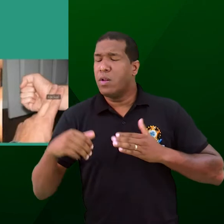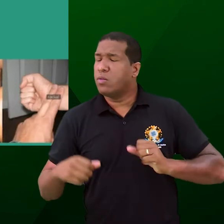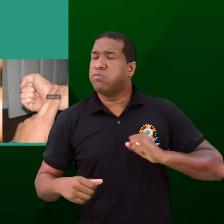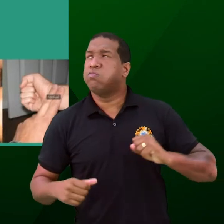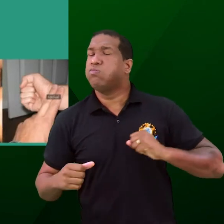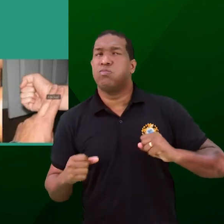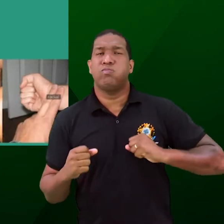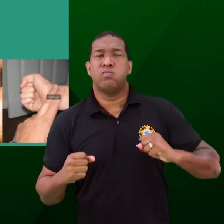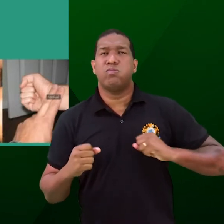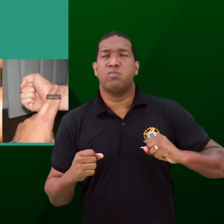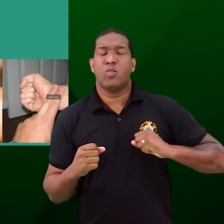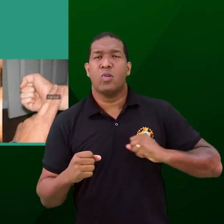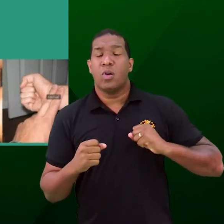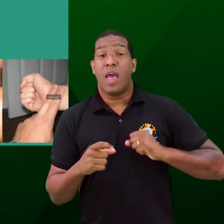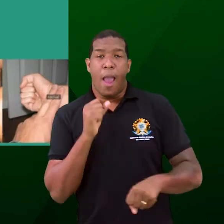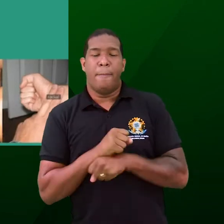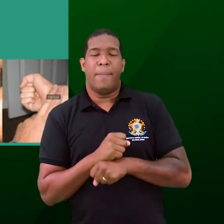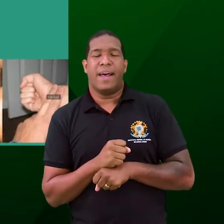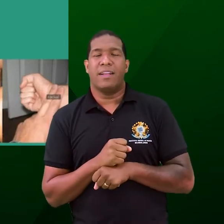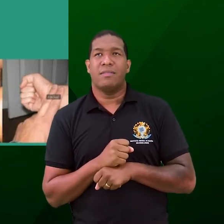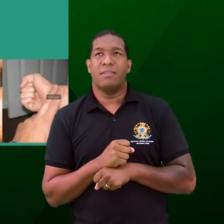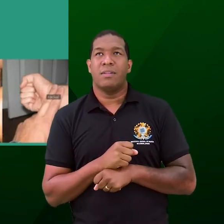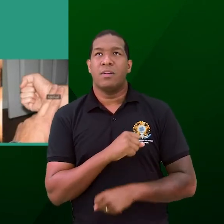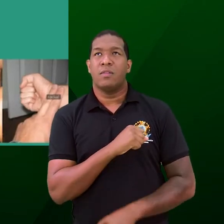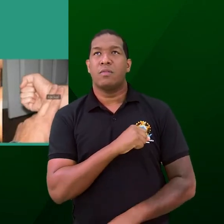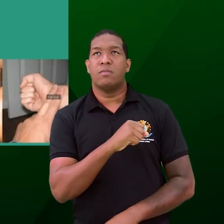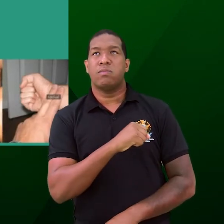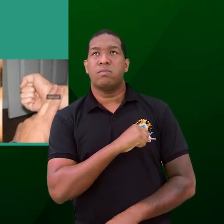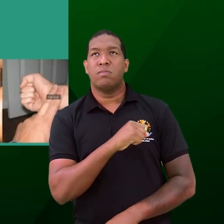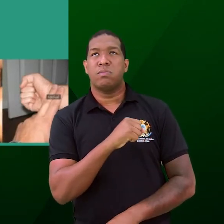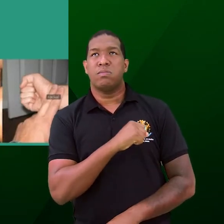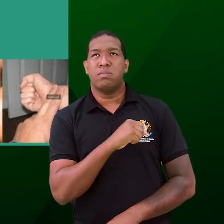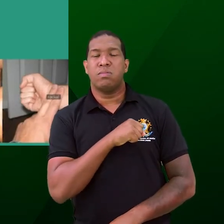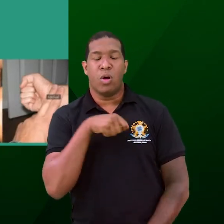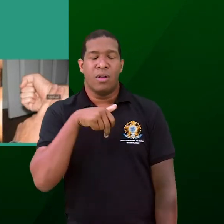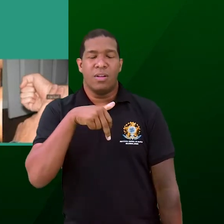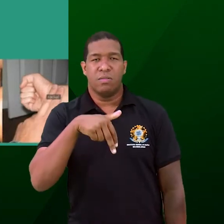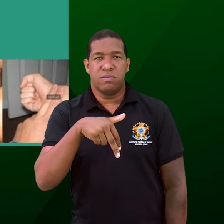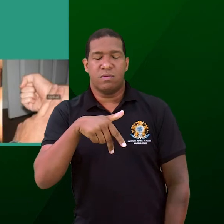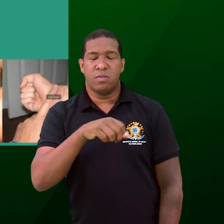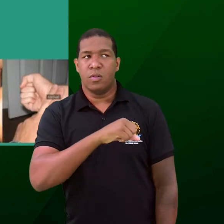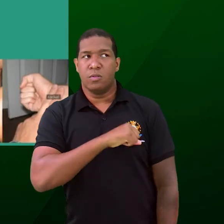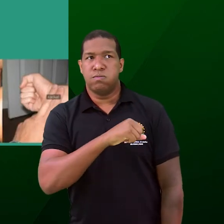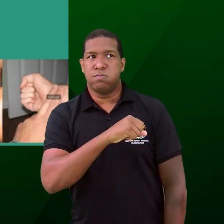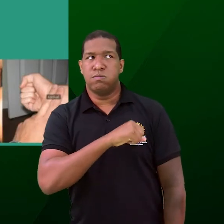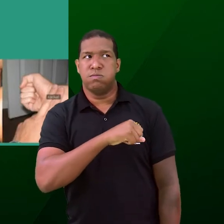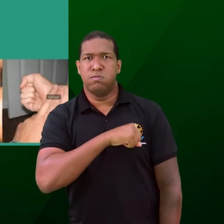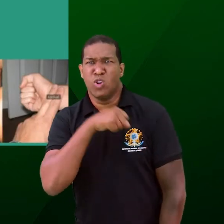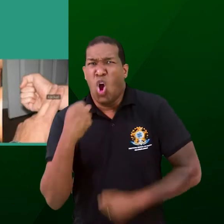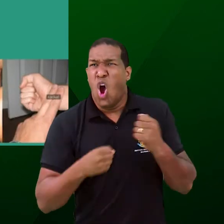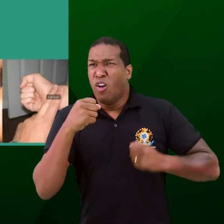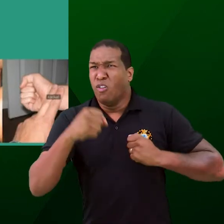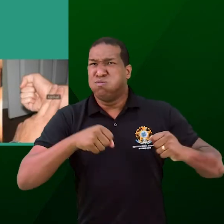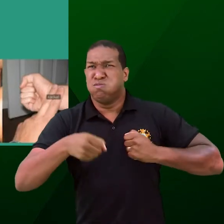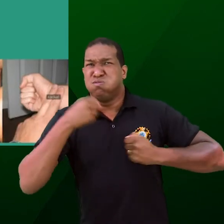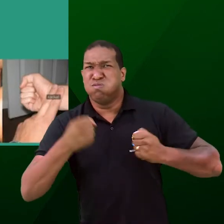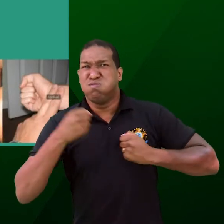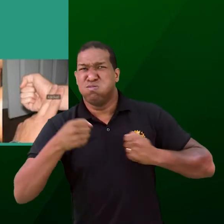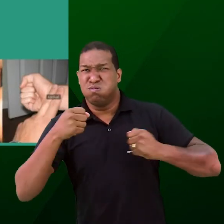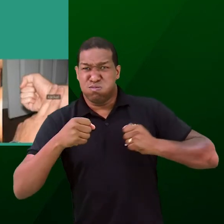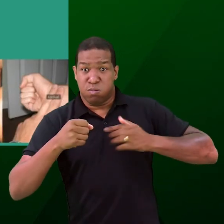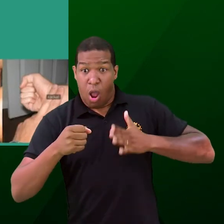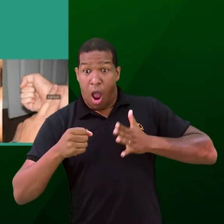eu vou falar um pouquinho mais específico dentro do treino, né? Quantas vezes por semana eu corro. Tá? Isso precisa ocorrer para a gente evoluir, para a gente